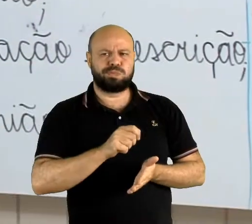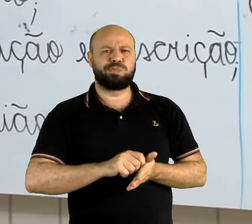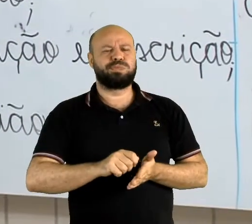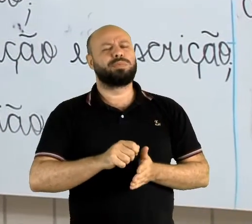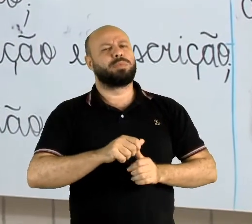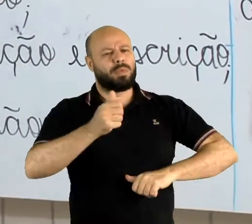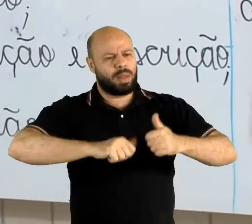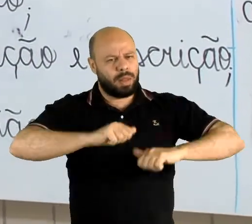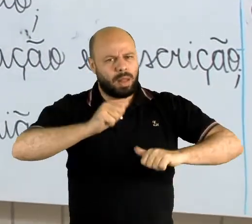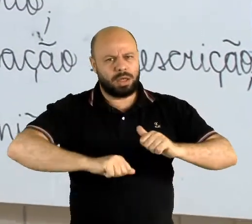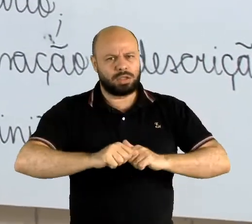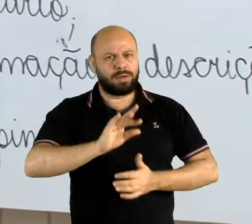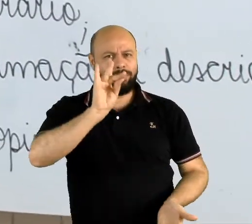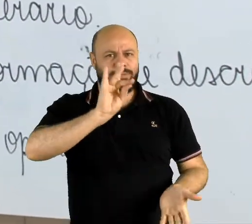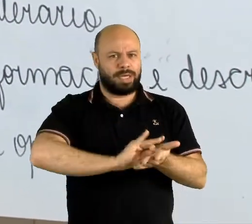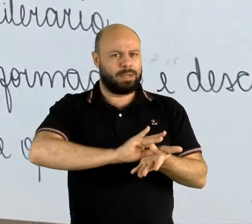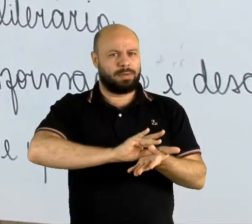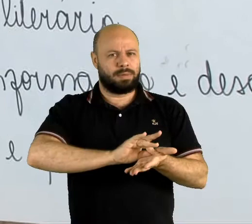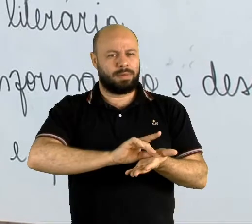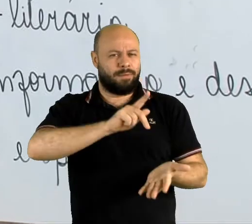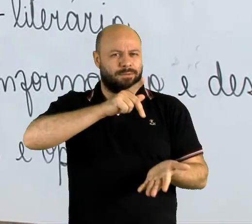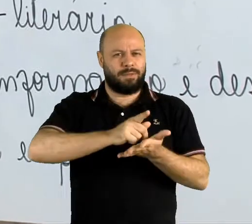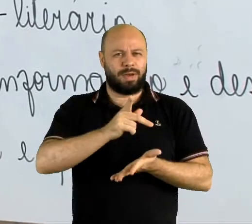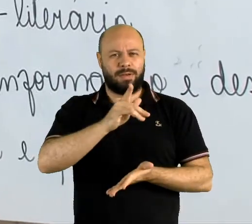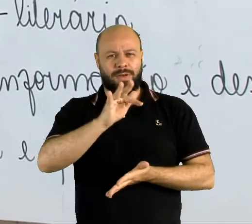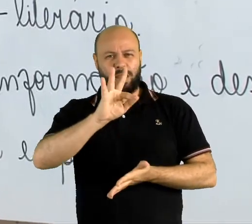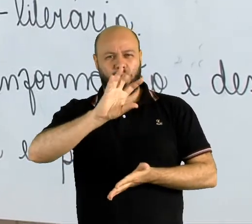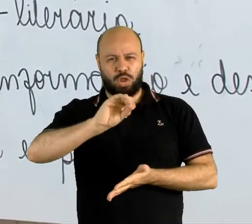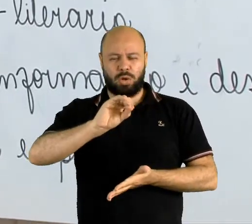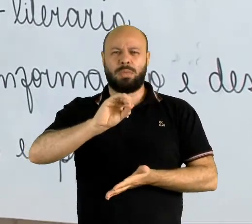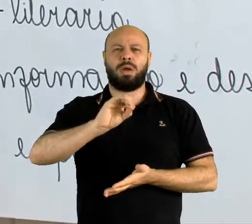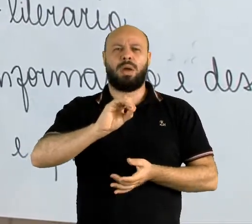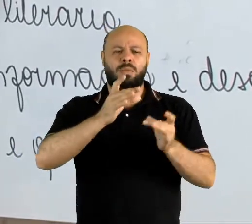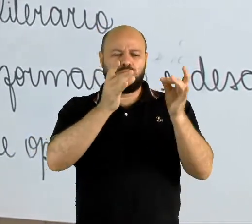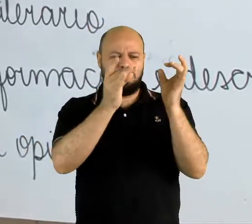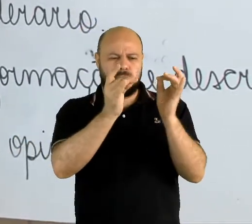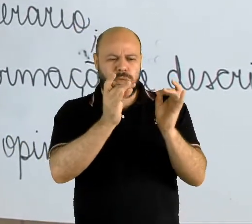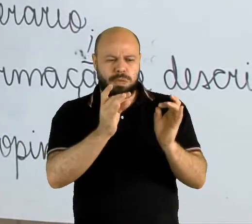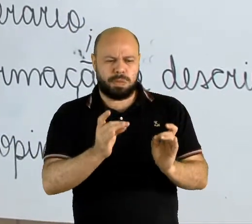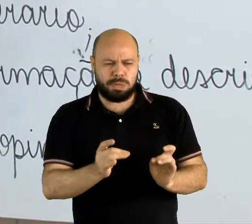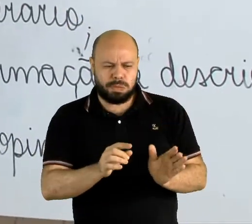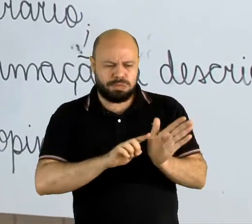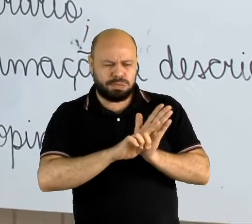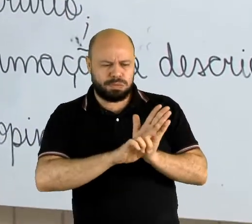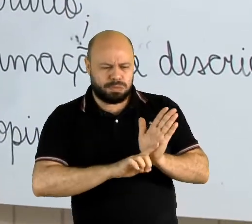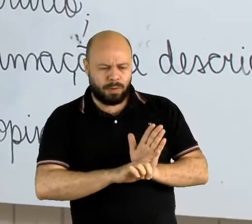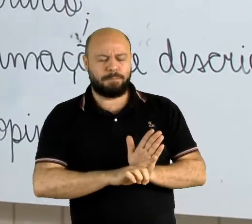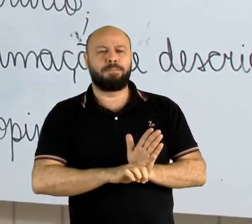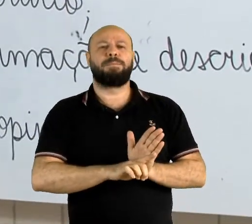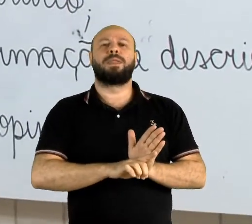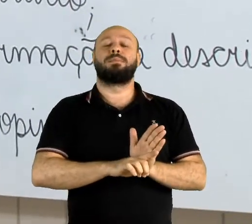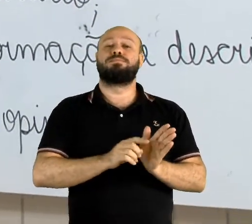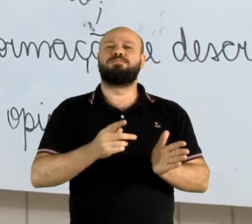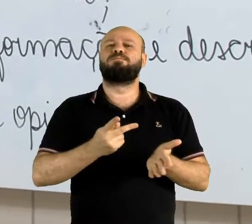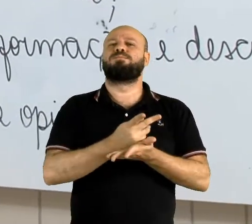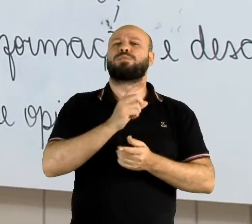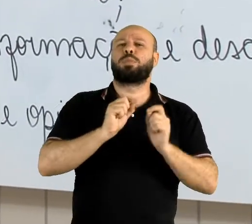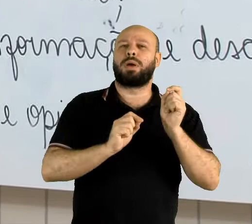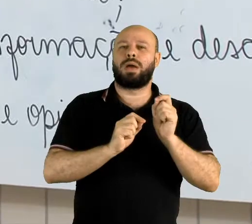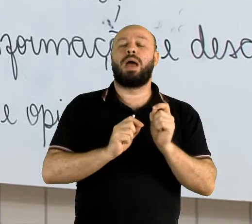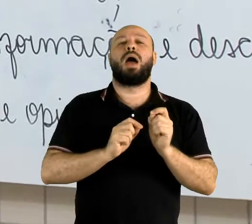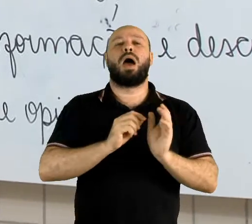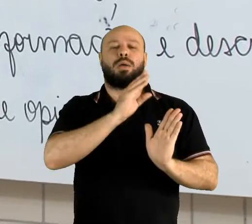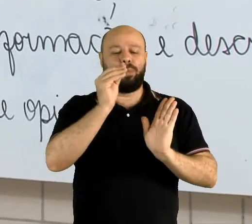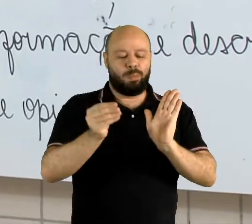fato. Essa análise detalhada que ela faz desse fato, do acontecimento, que dá